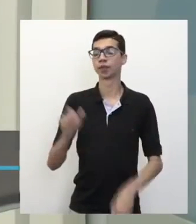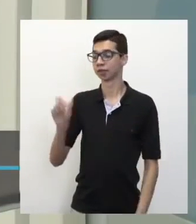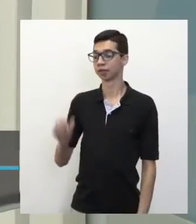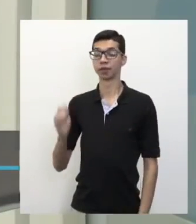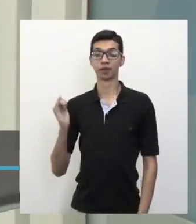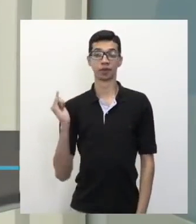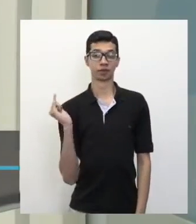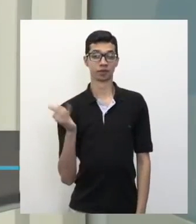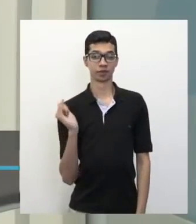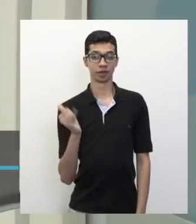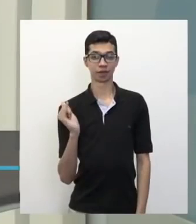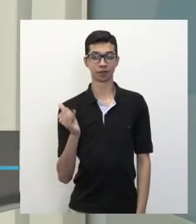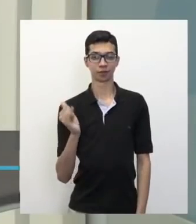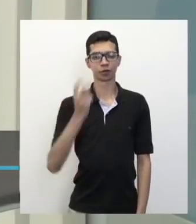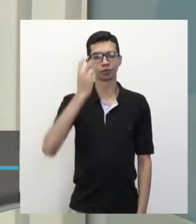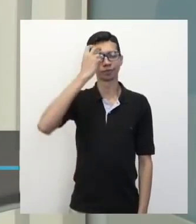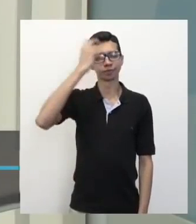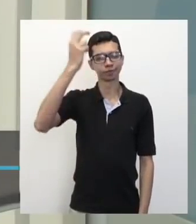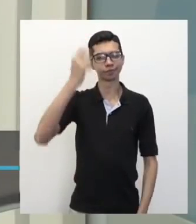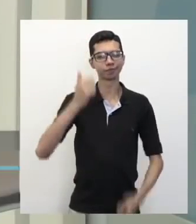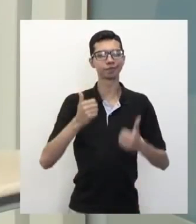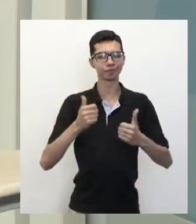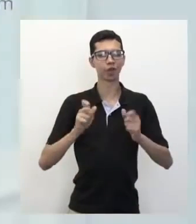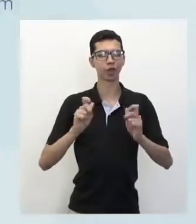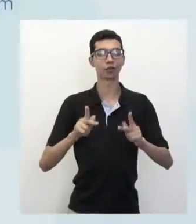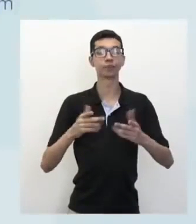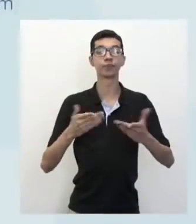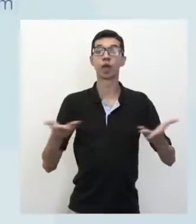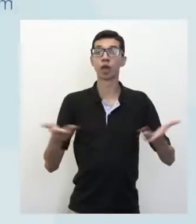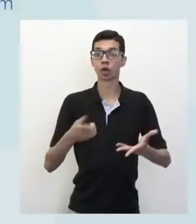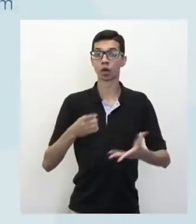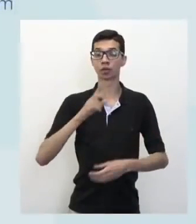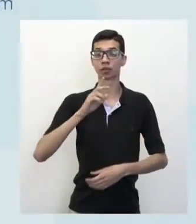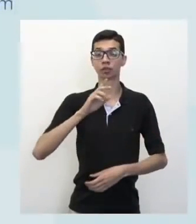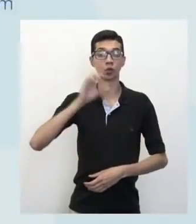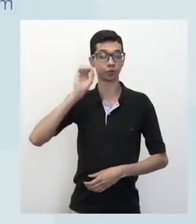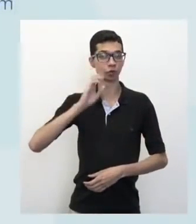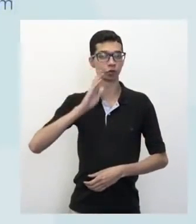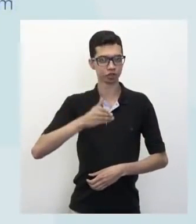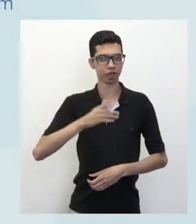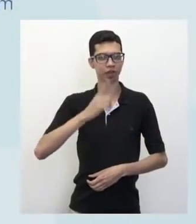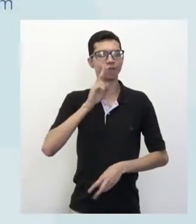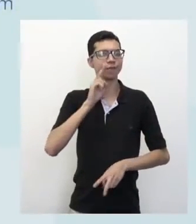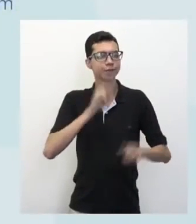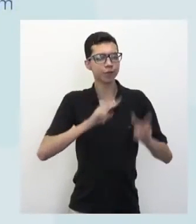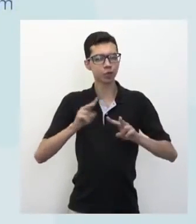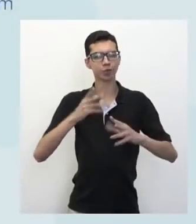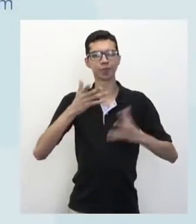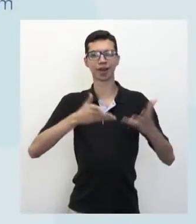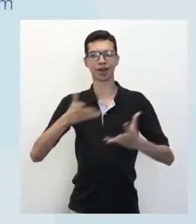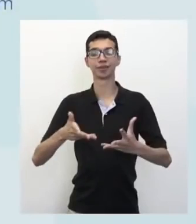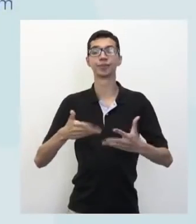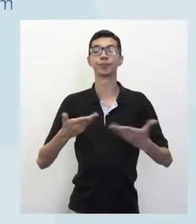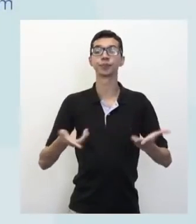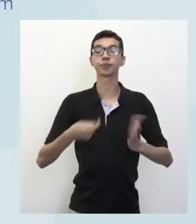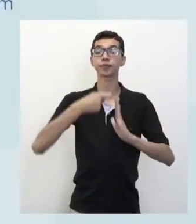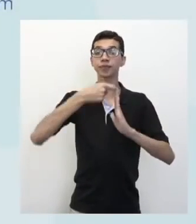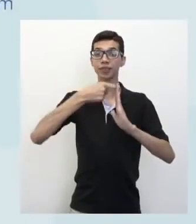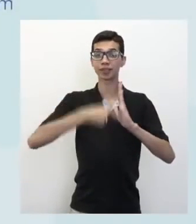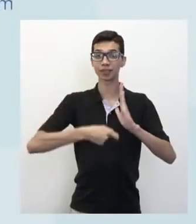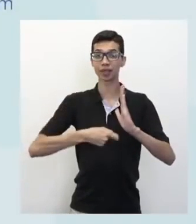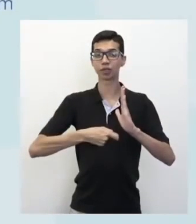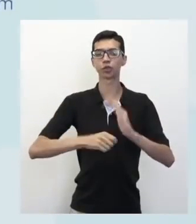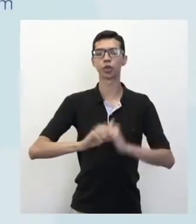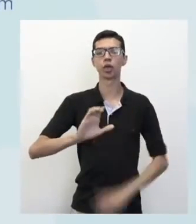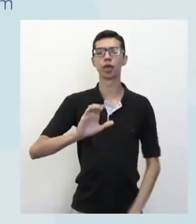livre, Sim. certo? Então, com base na releitura que acabou de ouvir, você fará a releitura do texto A Caixa de Pandora, utilizando os conhecimentos